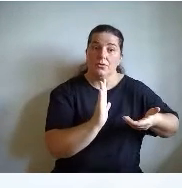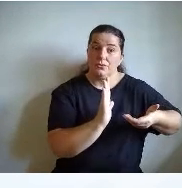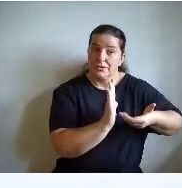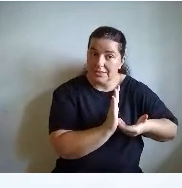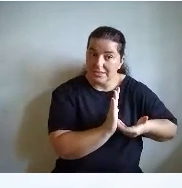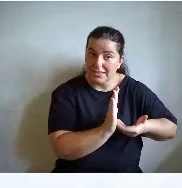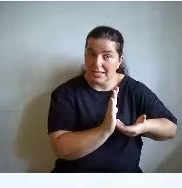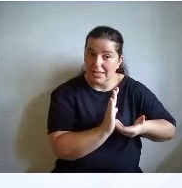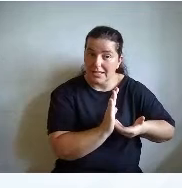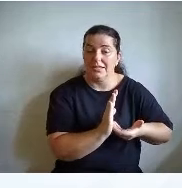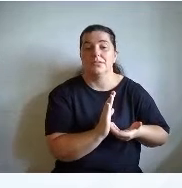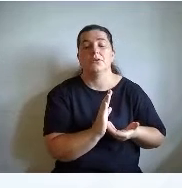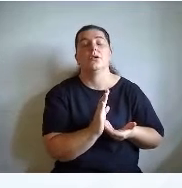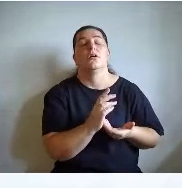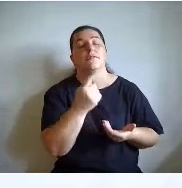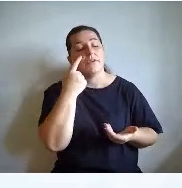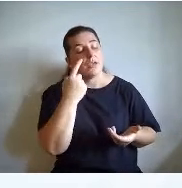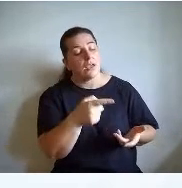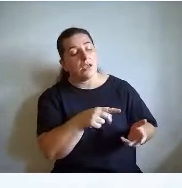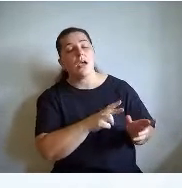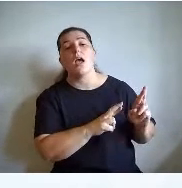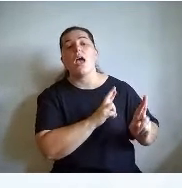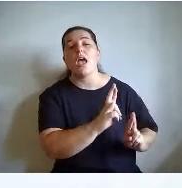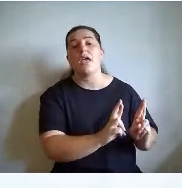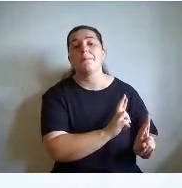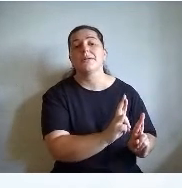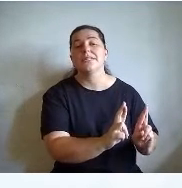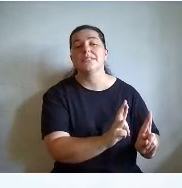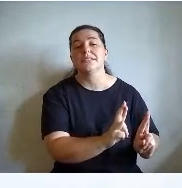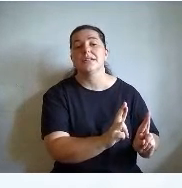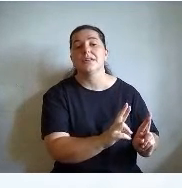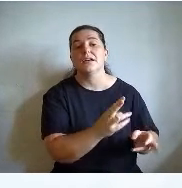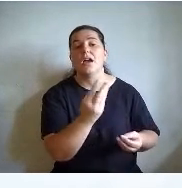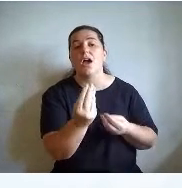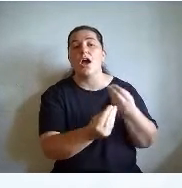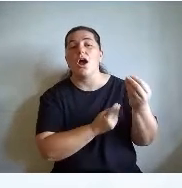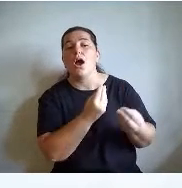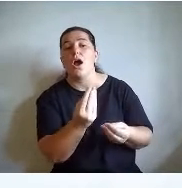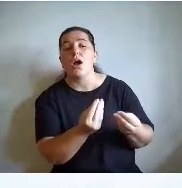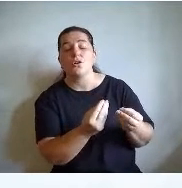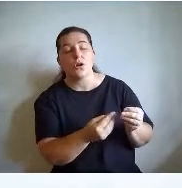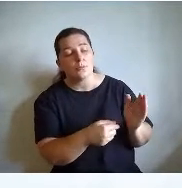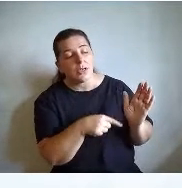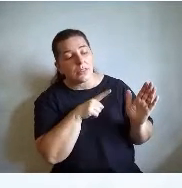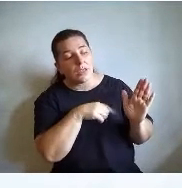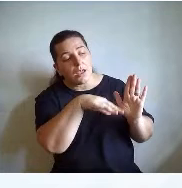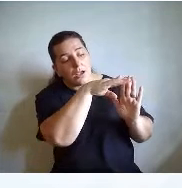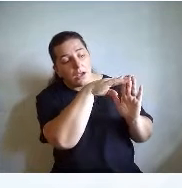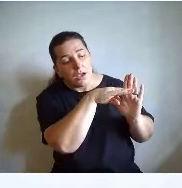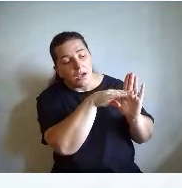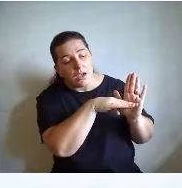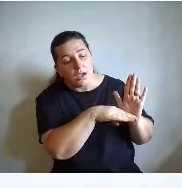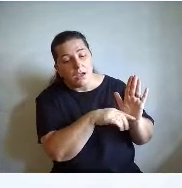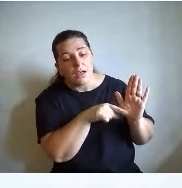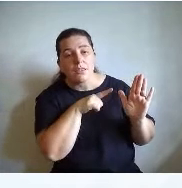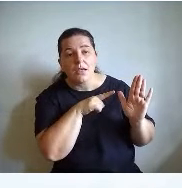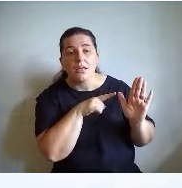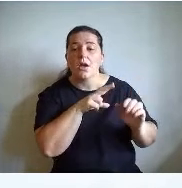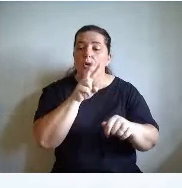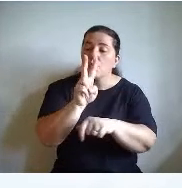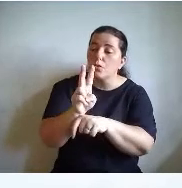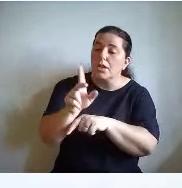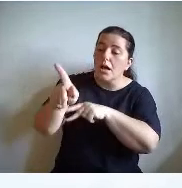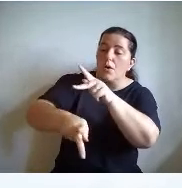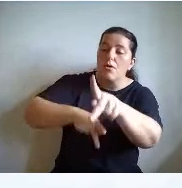e quais são as pautas que estão ali que hoje se atentam para as dores que o povo brasileiro